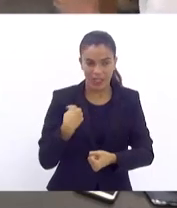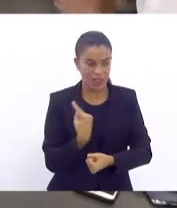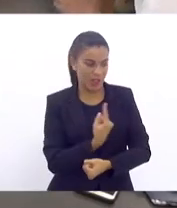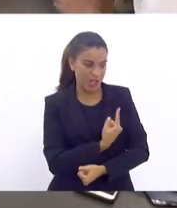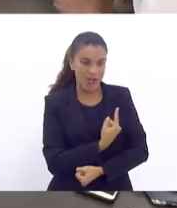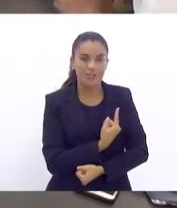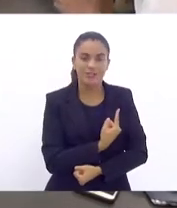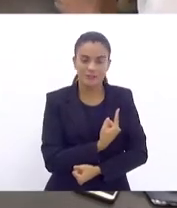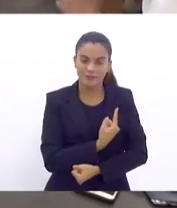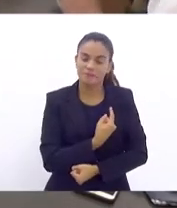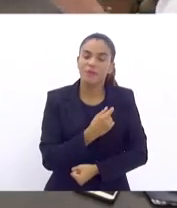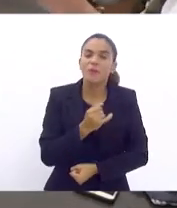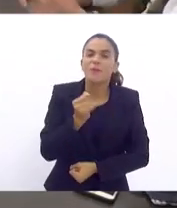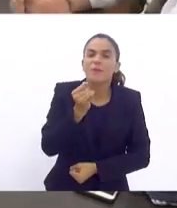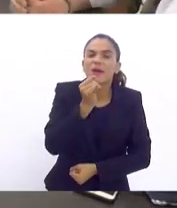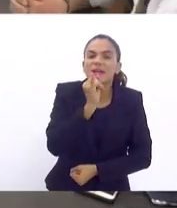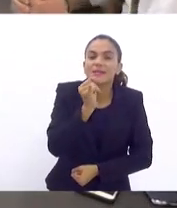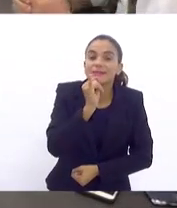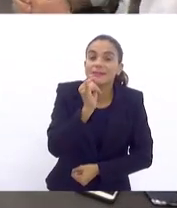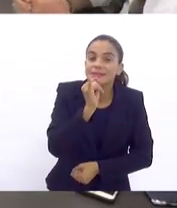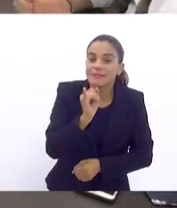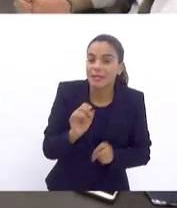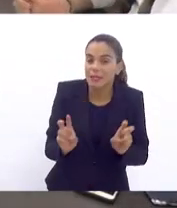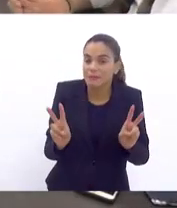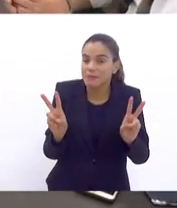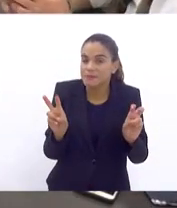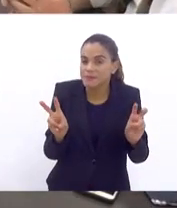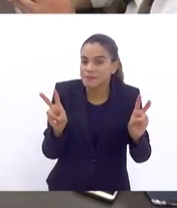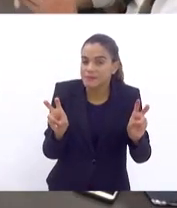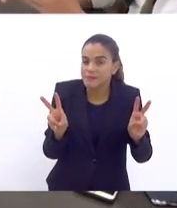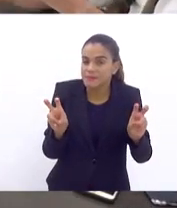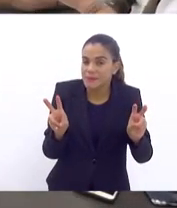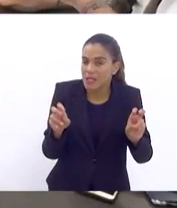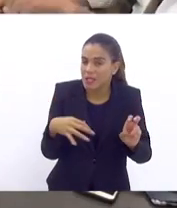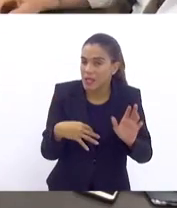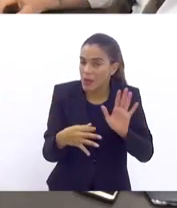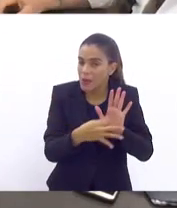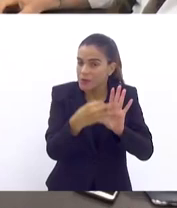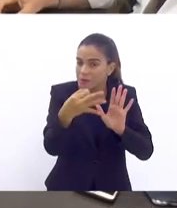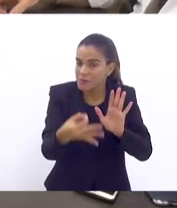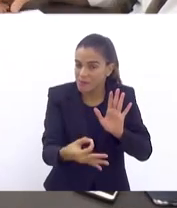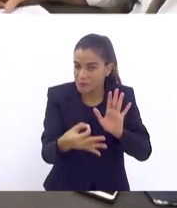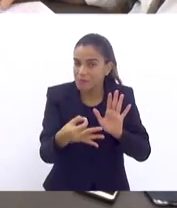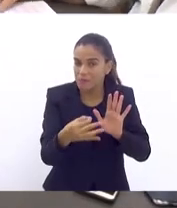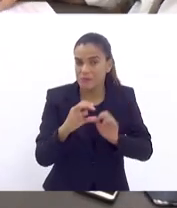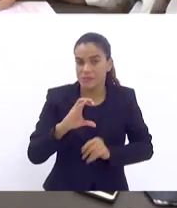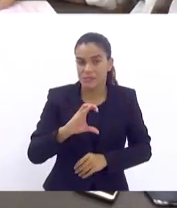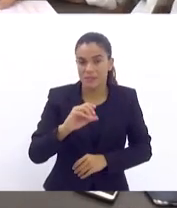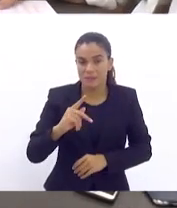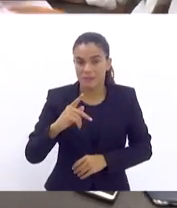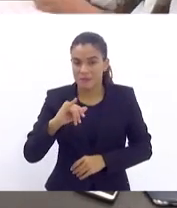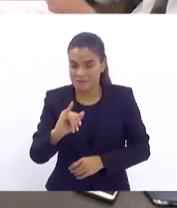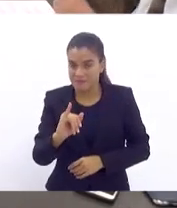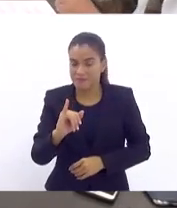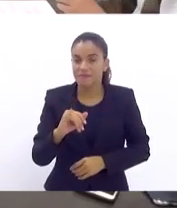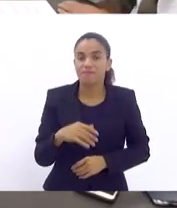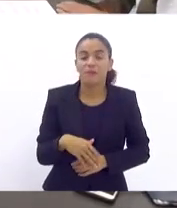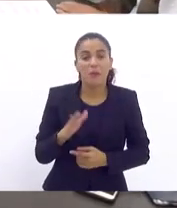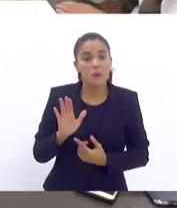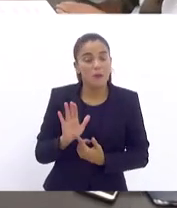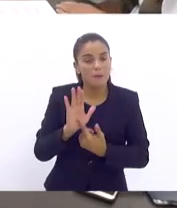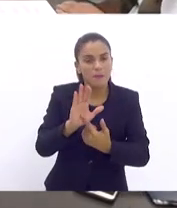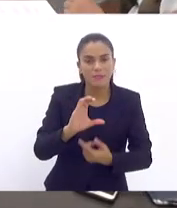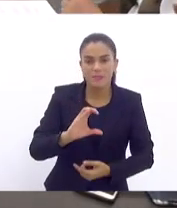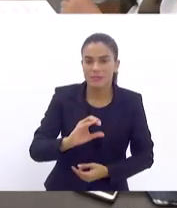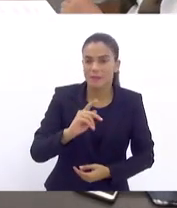E aí deu um exemplo de matemática que eu fui proponente de uma de uma CPI eu apresentei uma